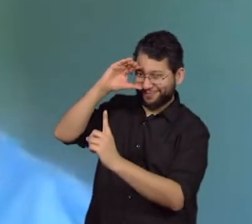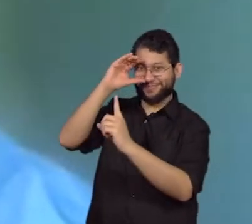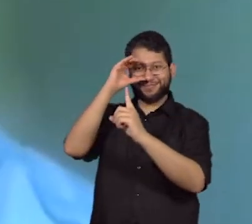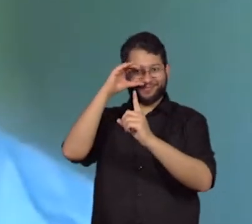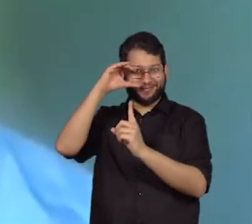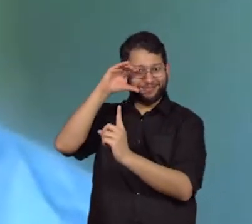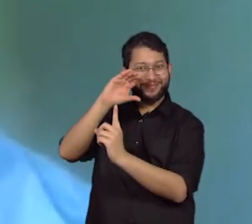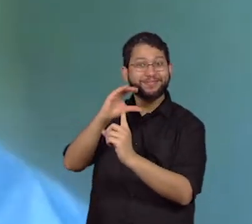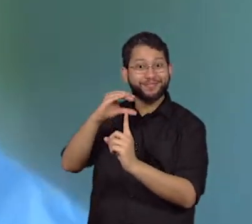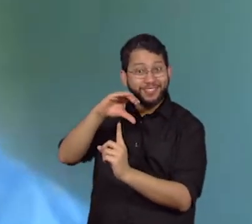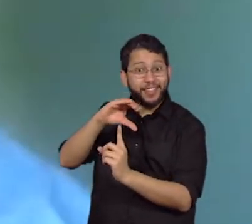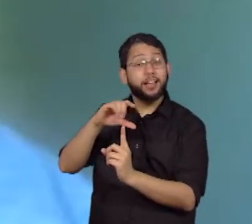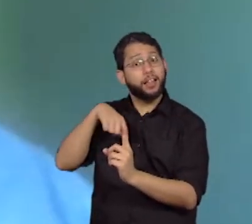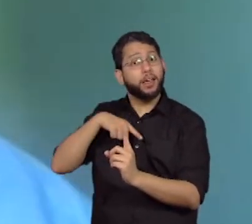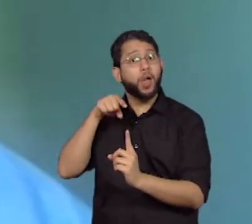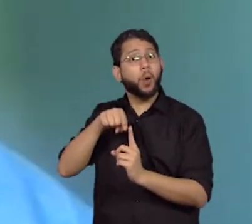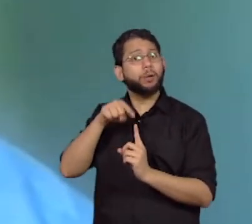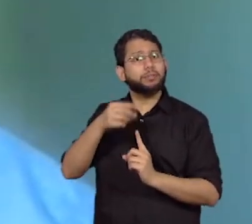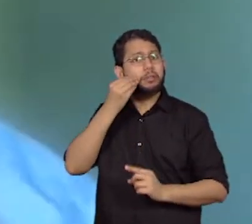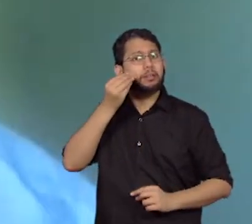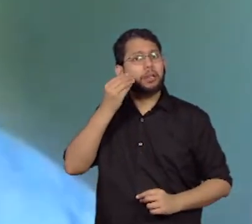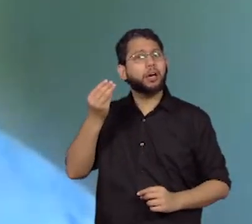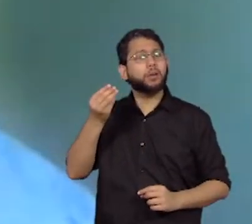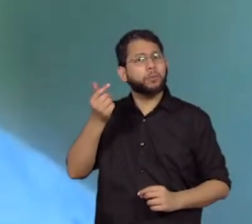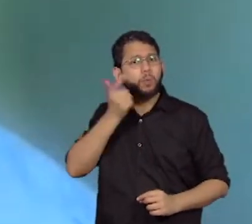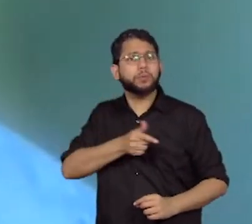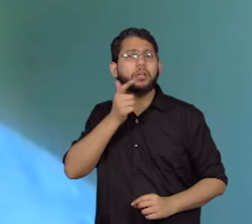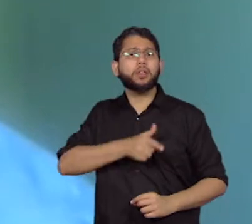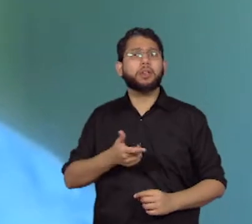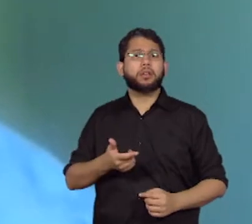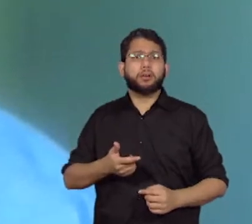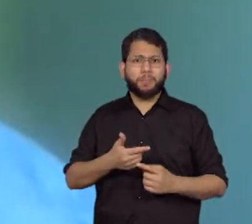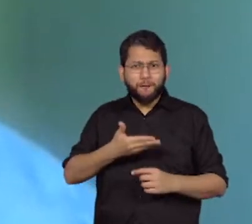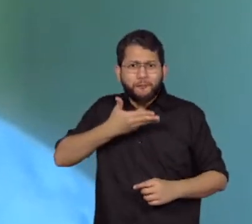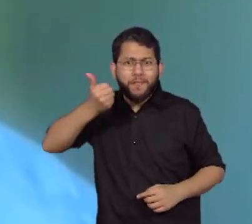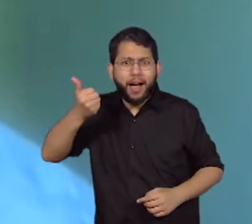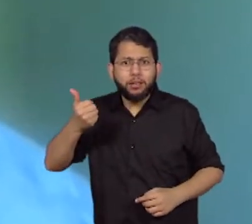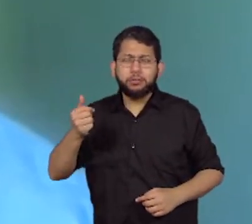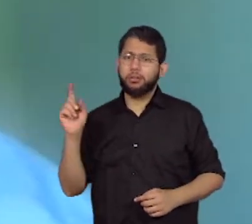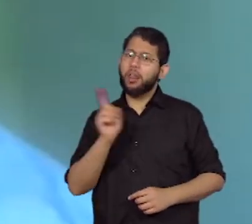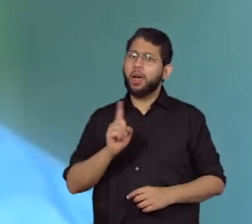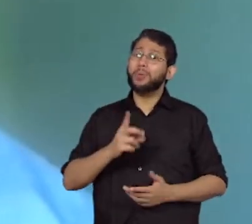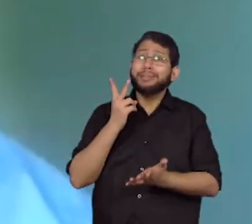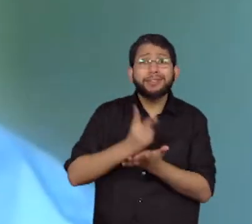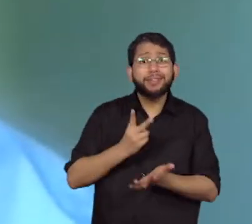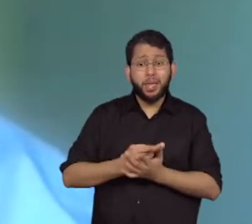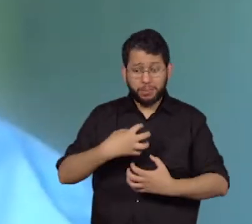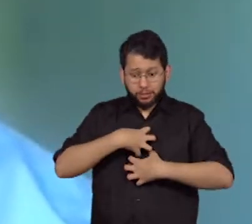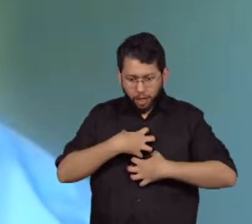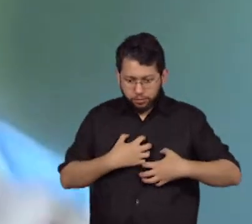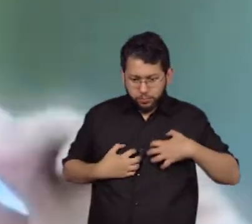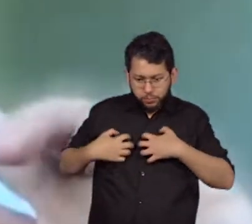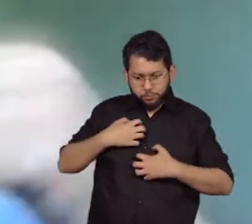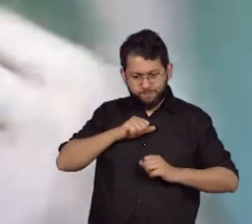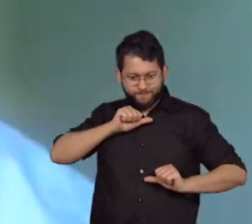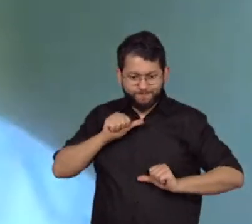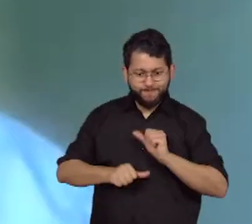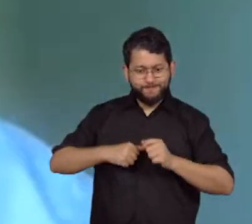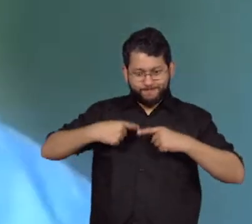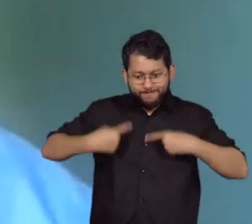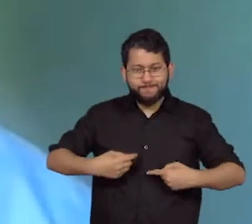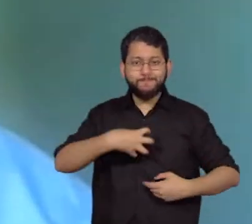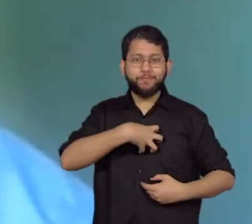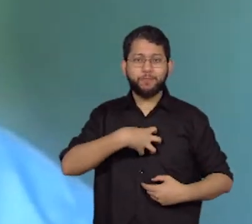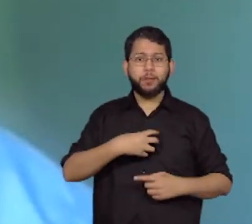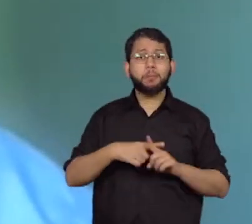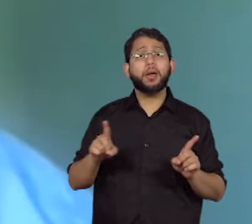estou observando para tentar pegar essa onda. Não é fácil observar essa onda, é um grande desafio você observar a onda, mas para mim